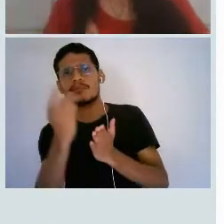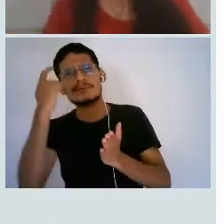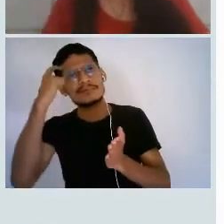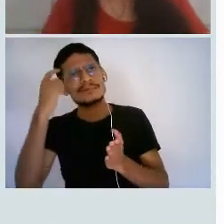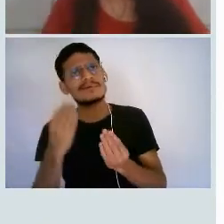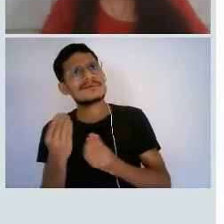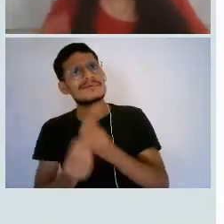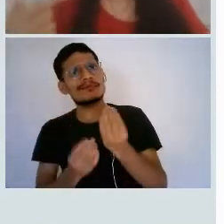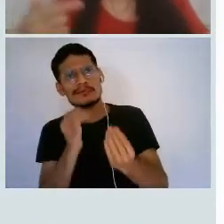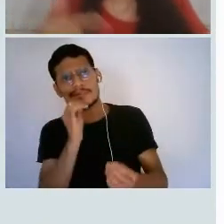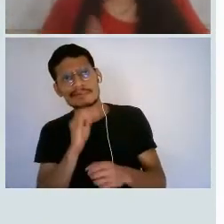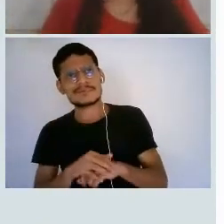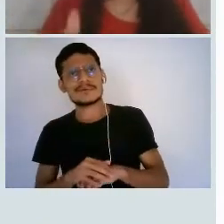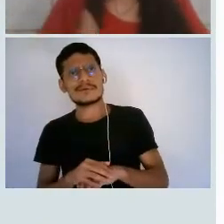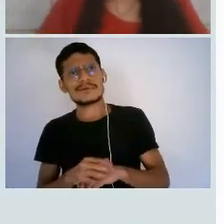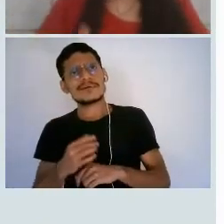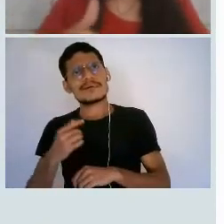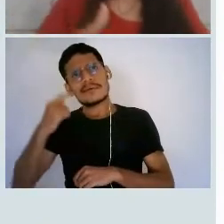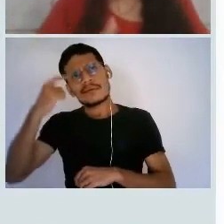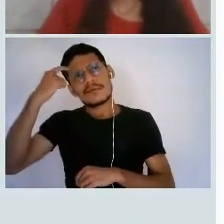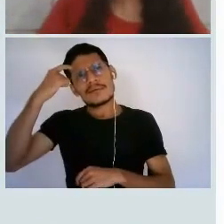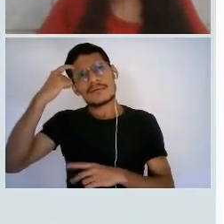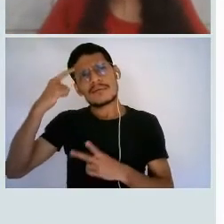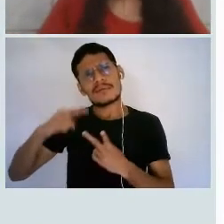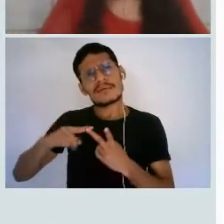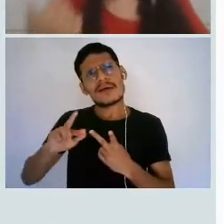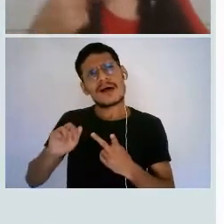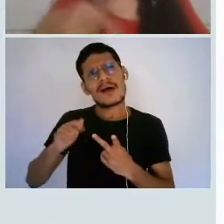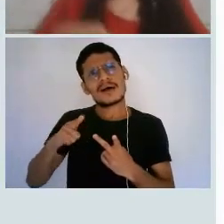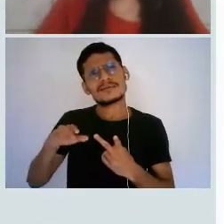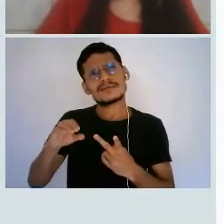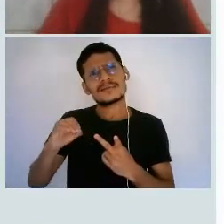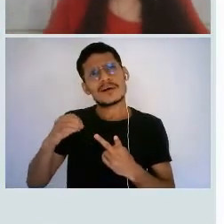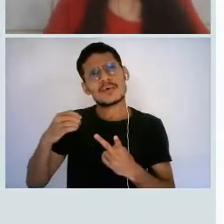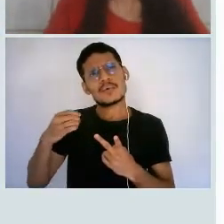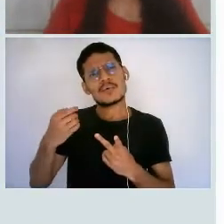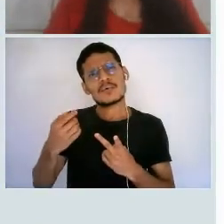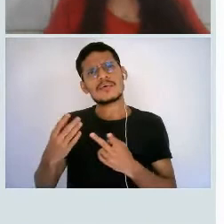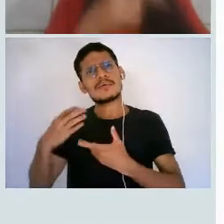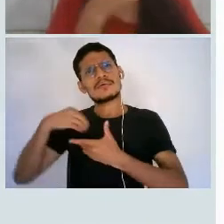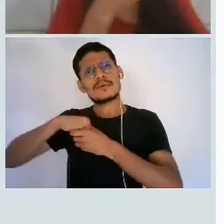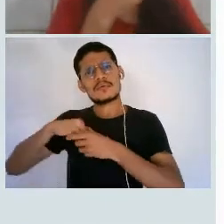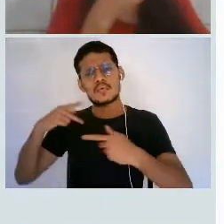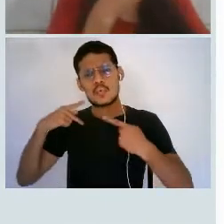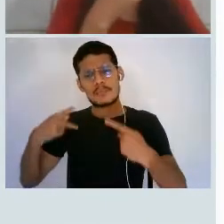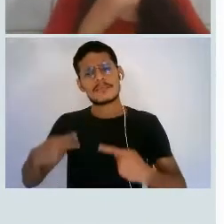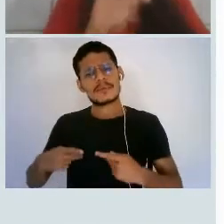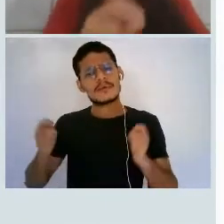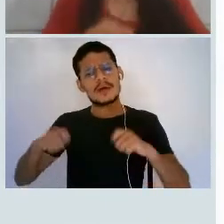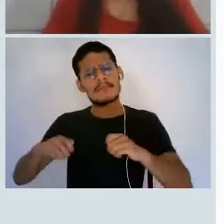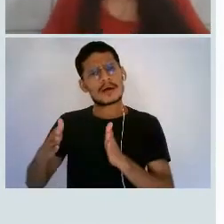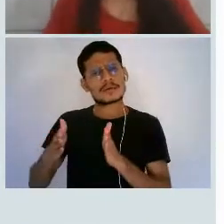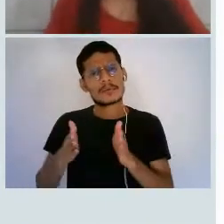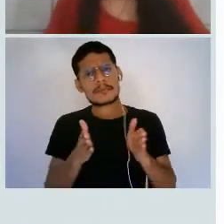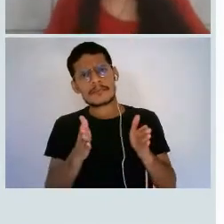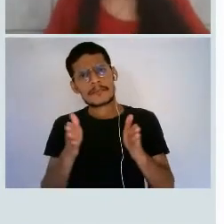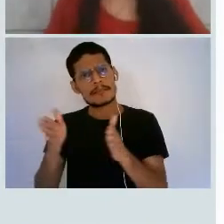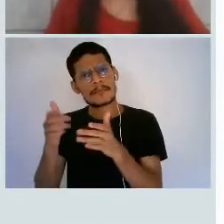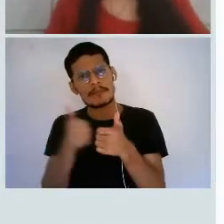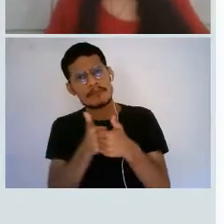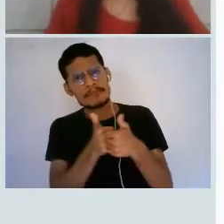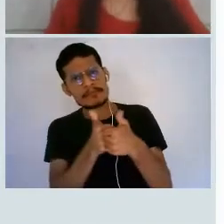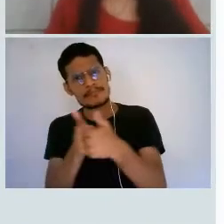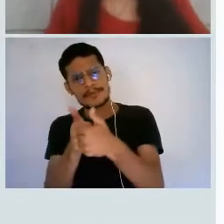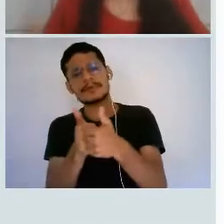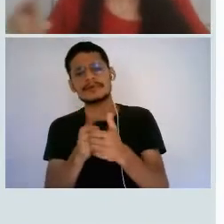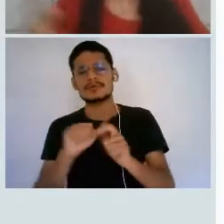a razão, ela também está presente no homem e que ela vai guiar também a sociedade. Então, o iluminismo ele